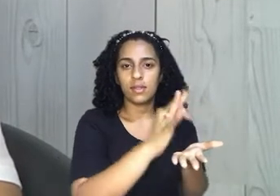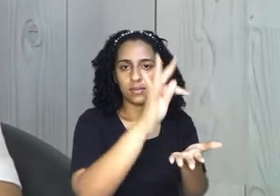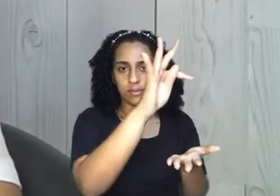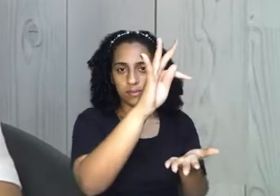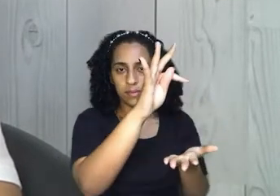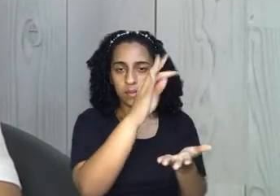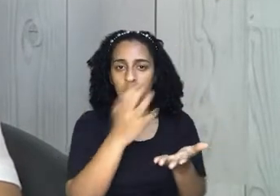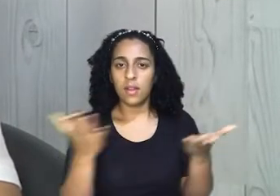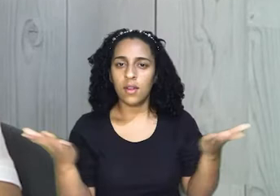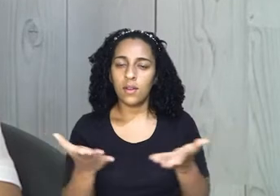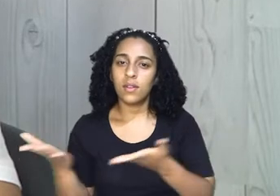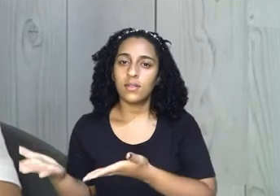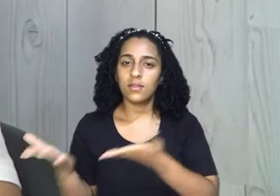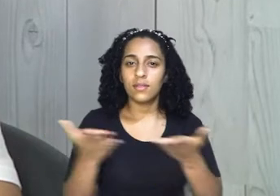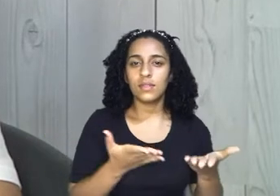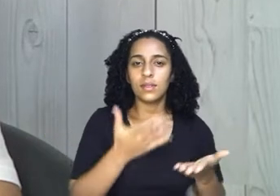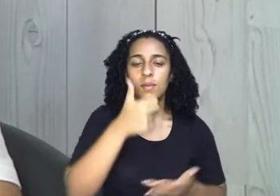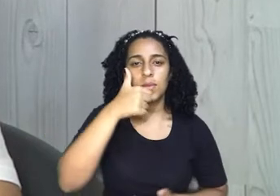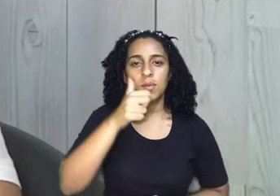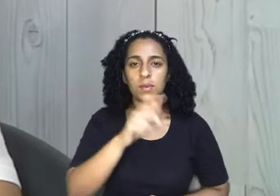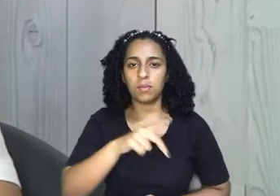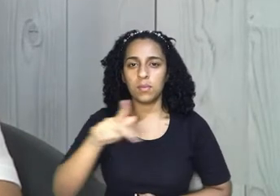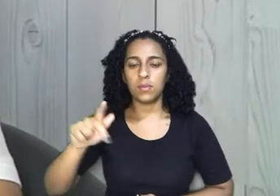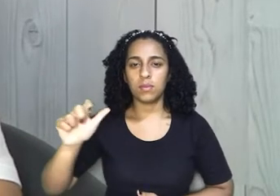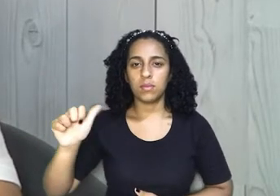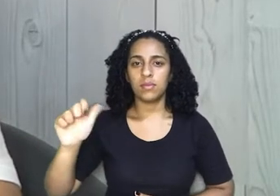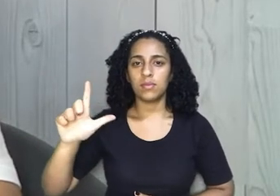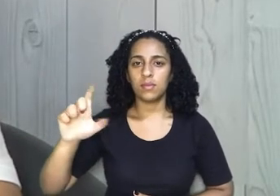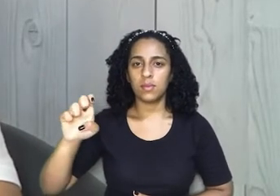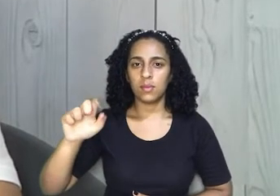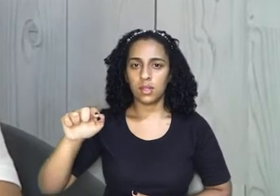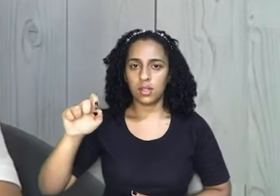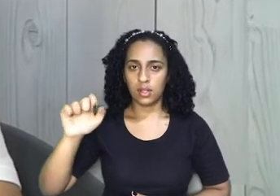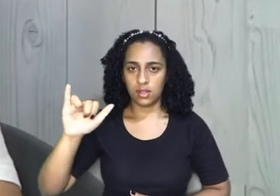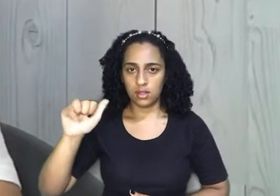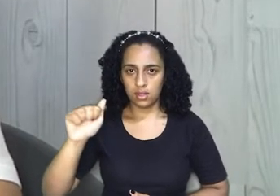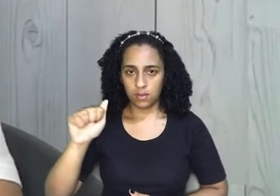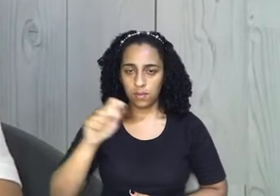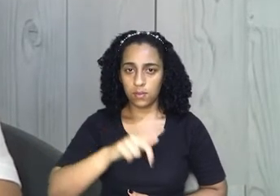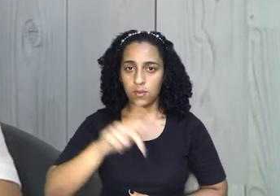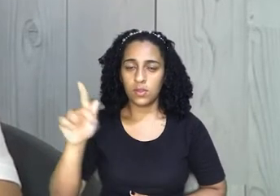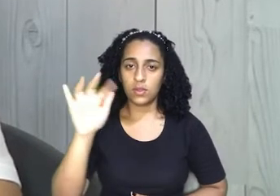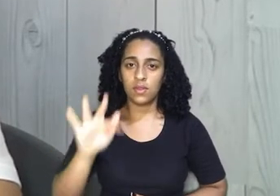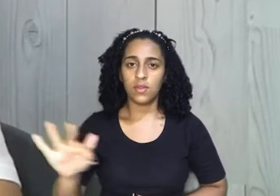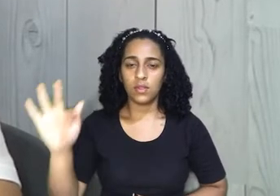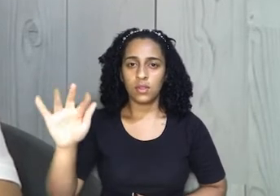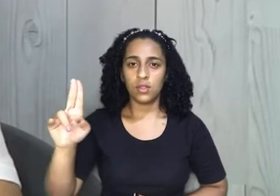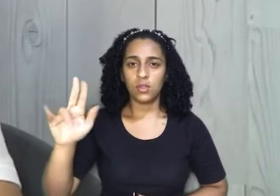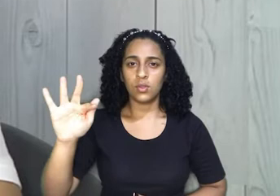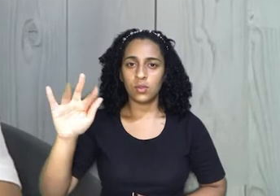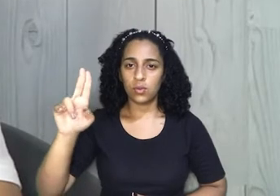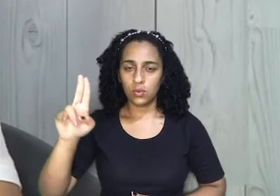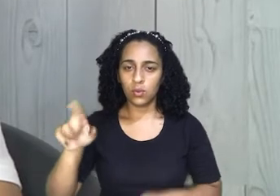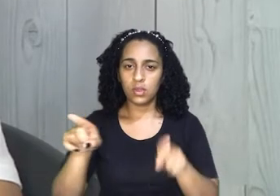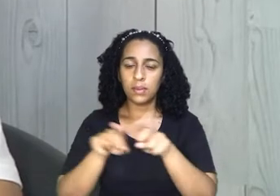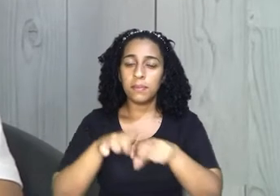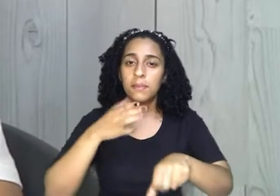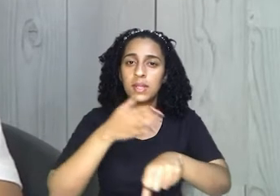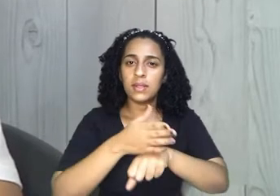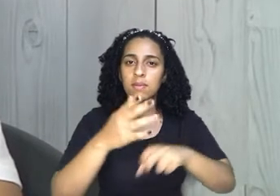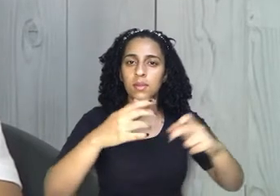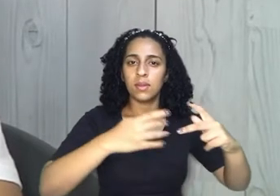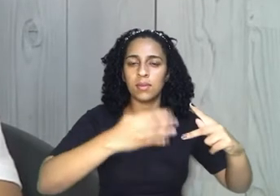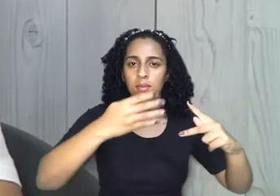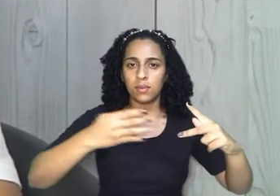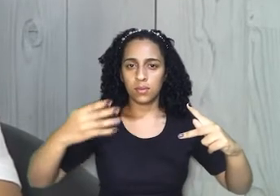acompanhar nesse bate-papo convidamos a professora Alexia Pádua Franco da faculdade de educação da UFU e que integra o portal do Bicentenário